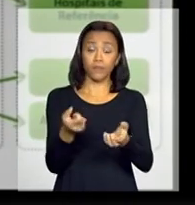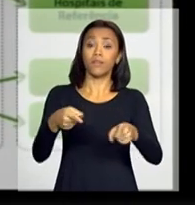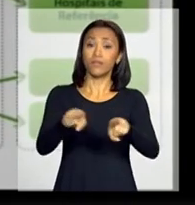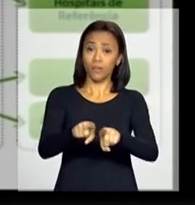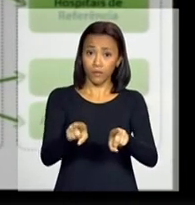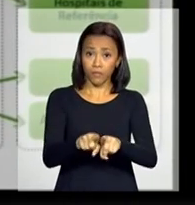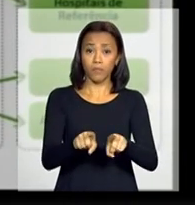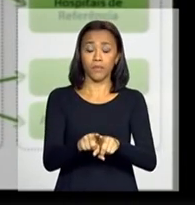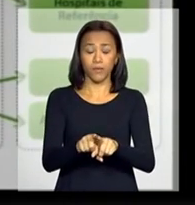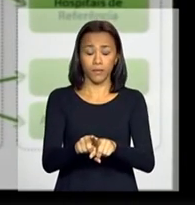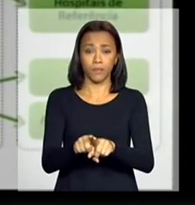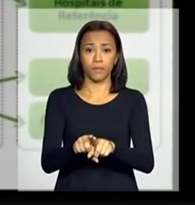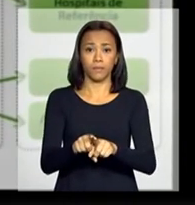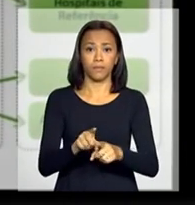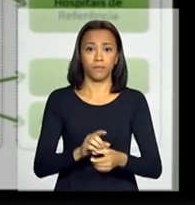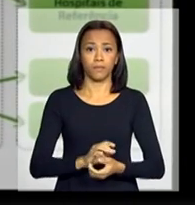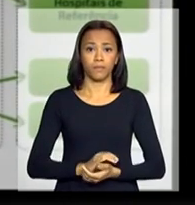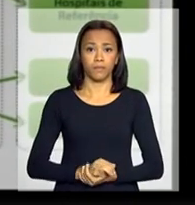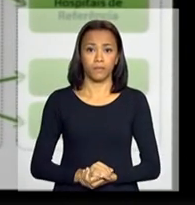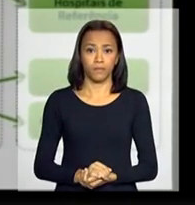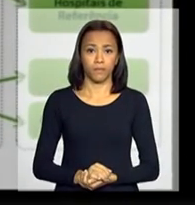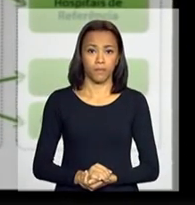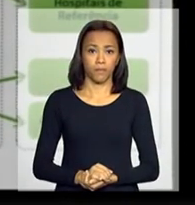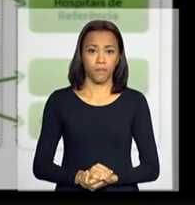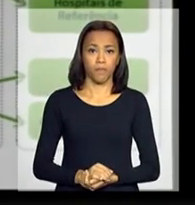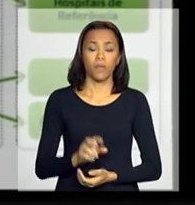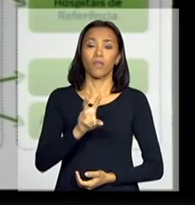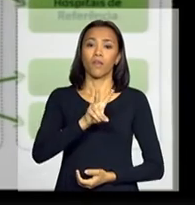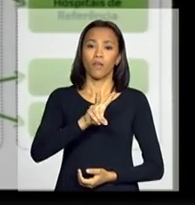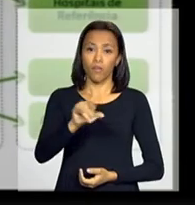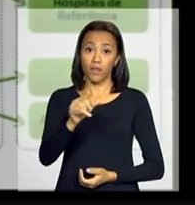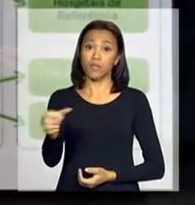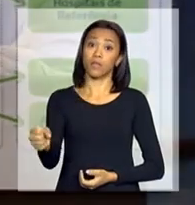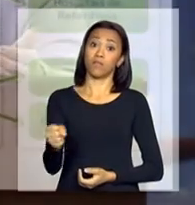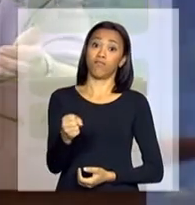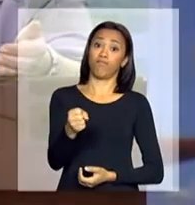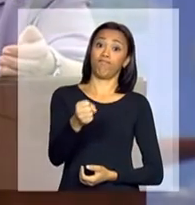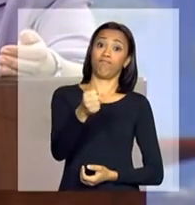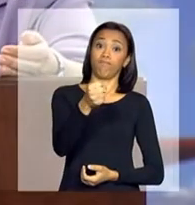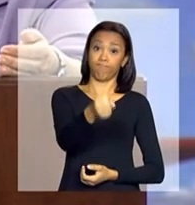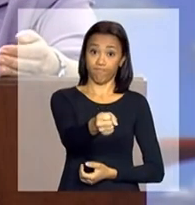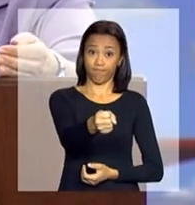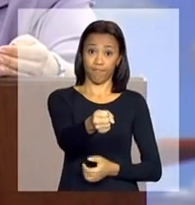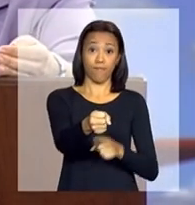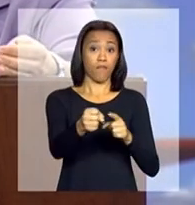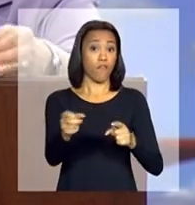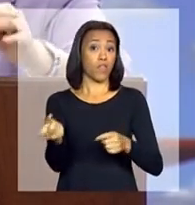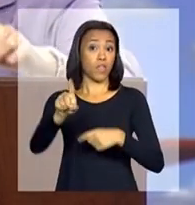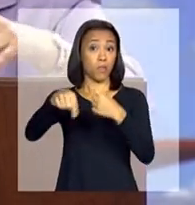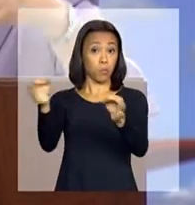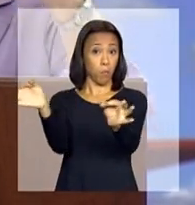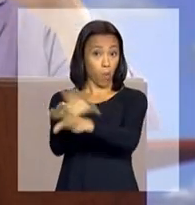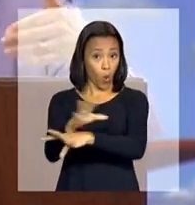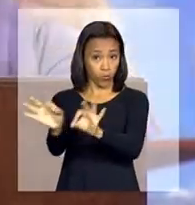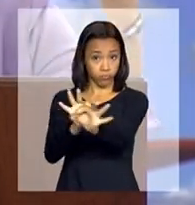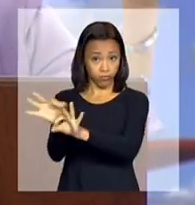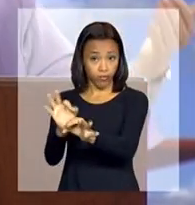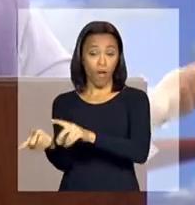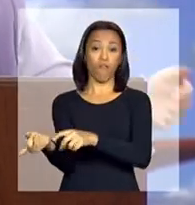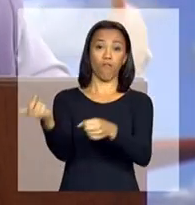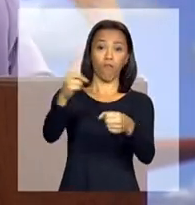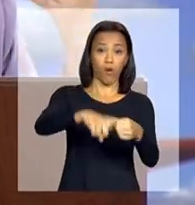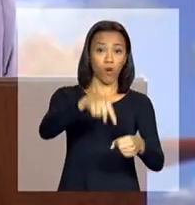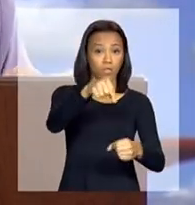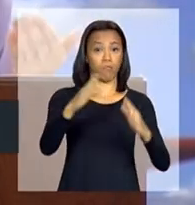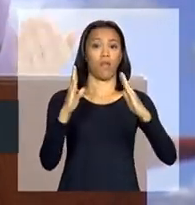serão é e levadas de volta para casa da mulher para que dê